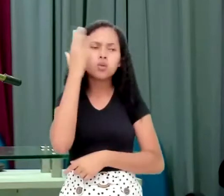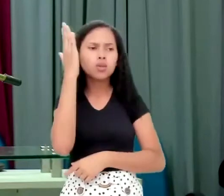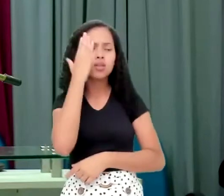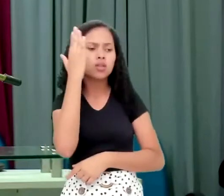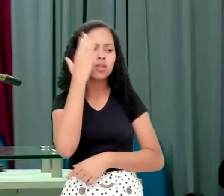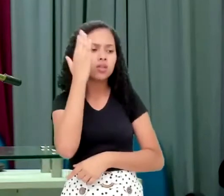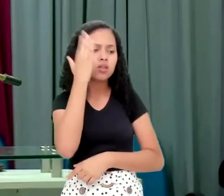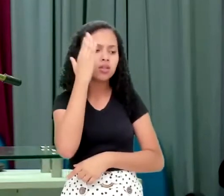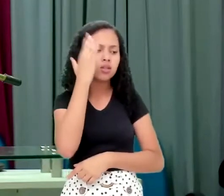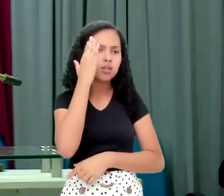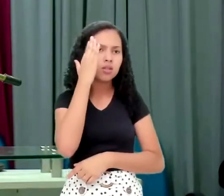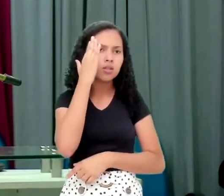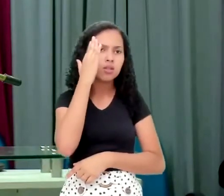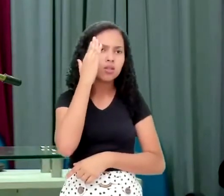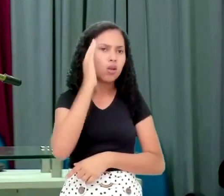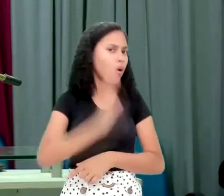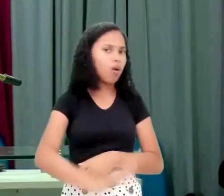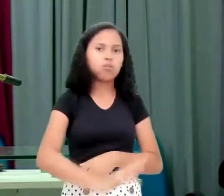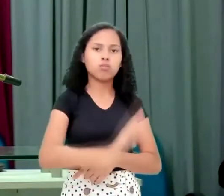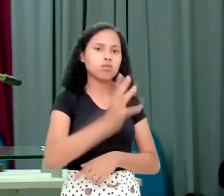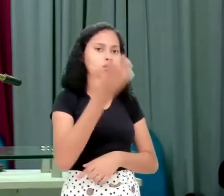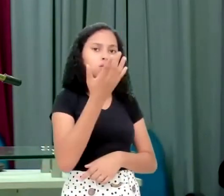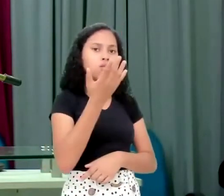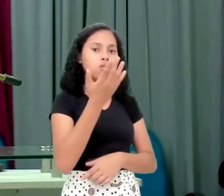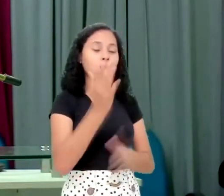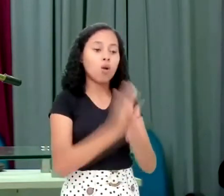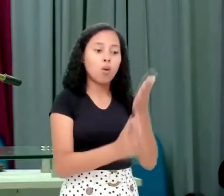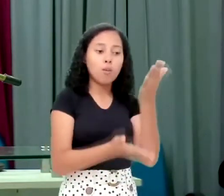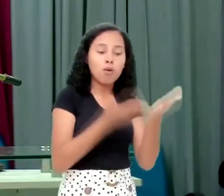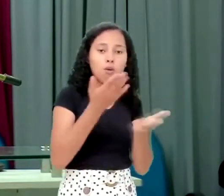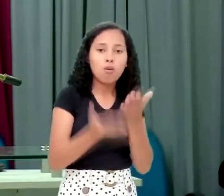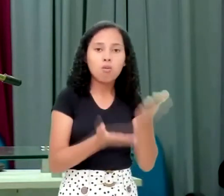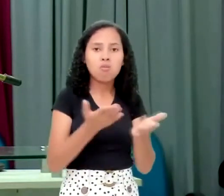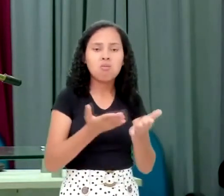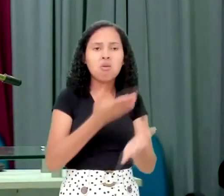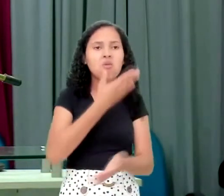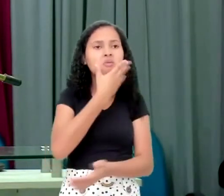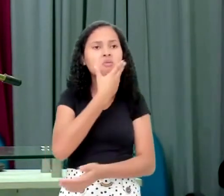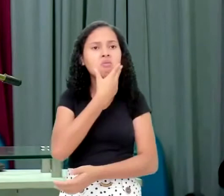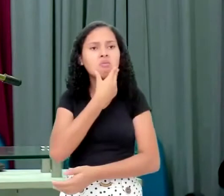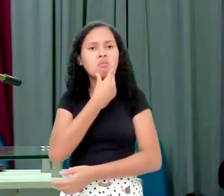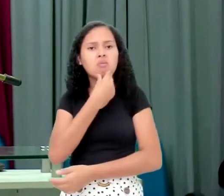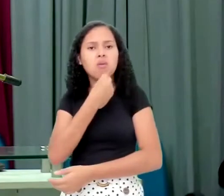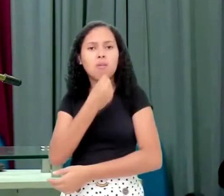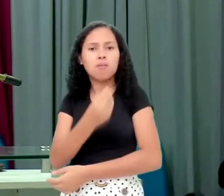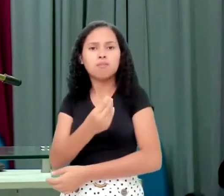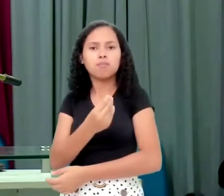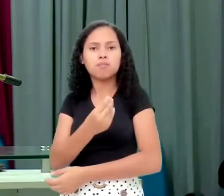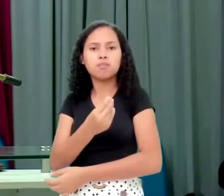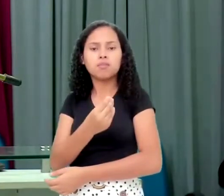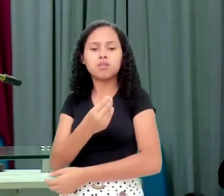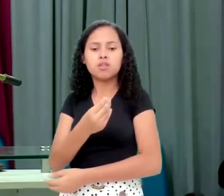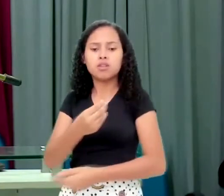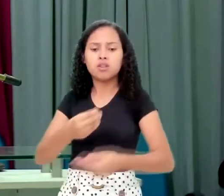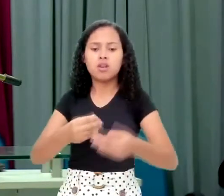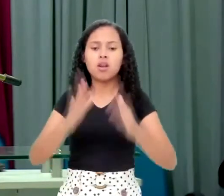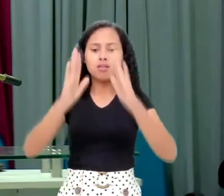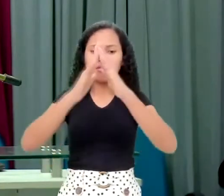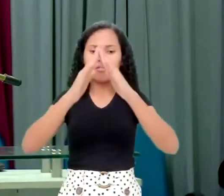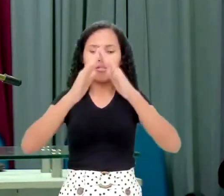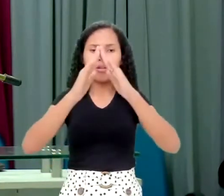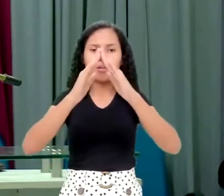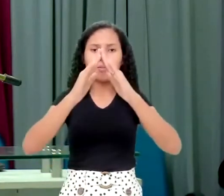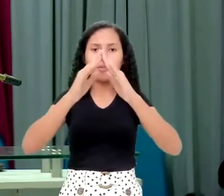e as não cumpre, compará-lo-ei a um homem insensato, que construiu a sua casa sobre a